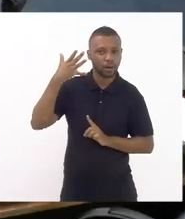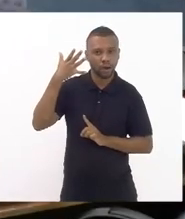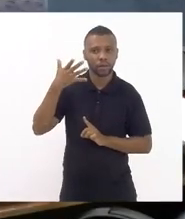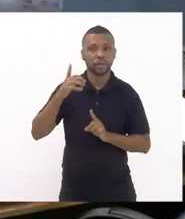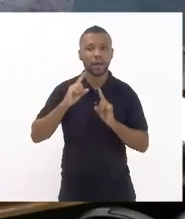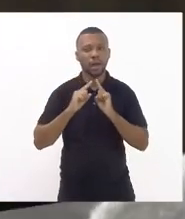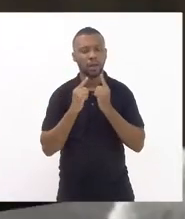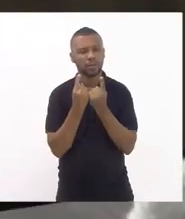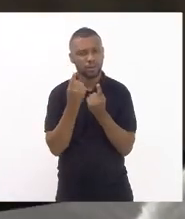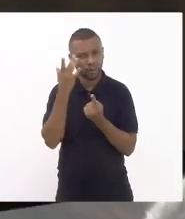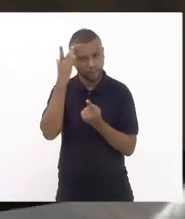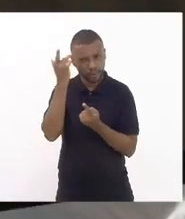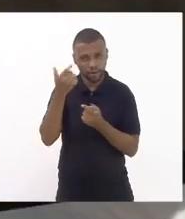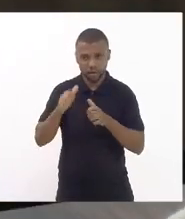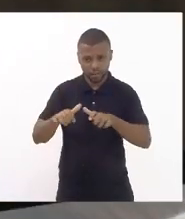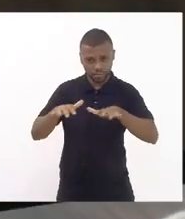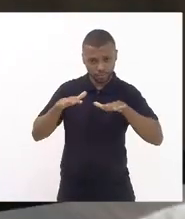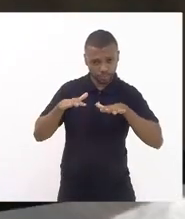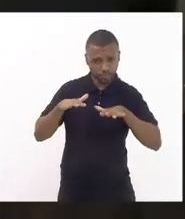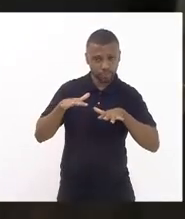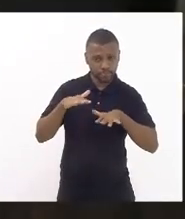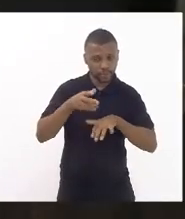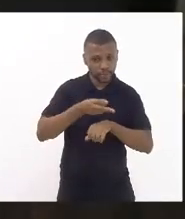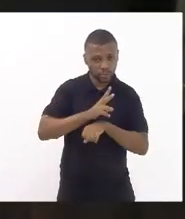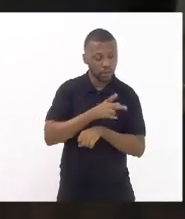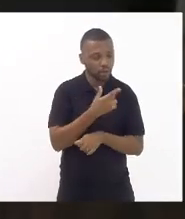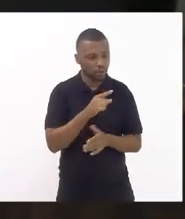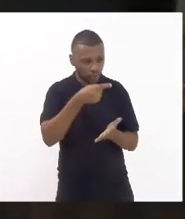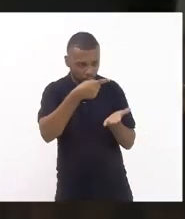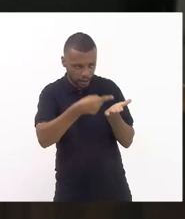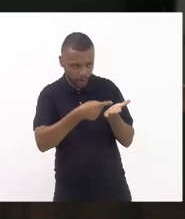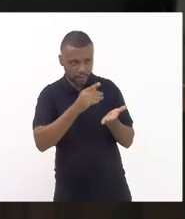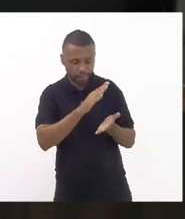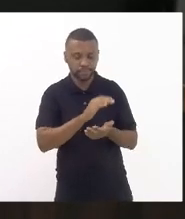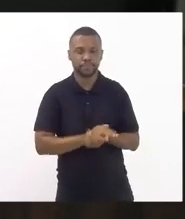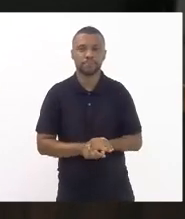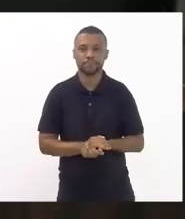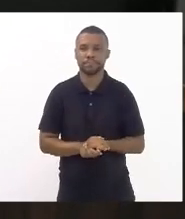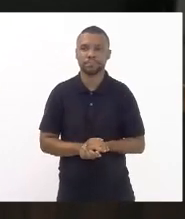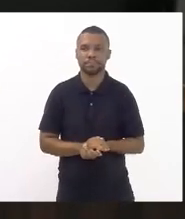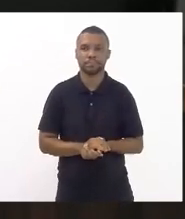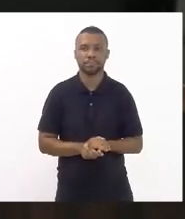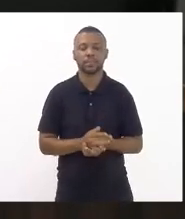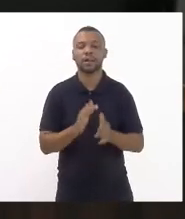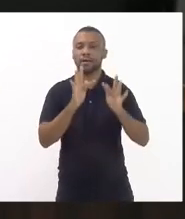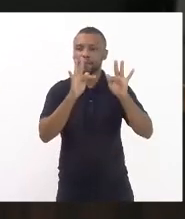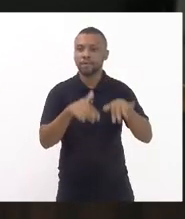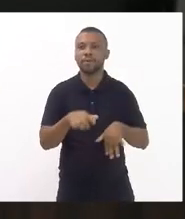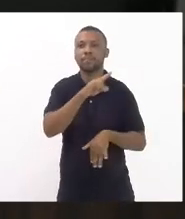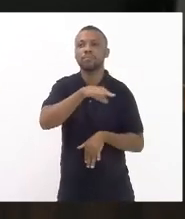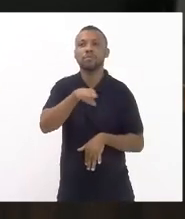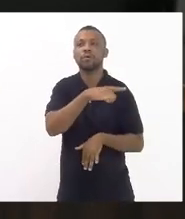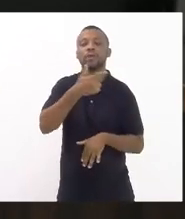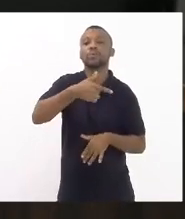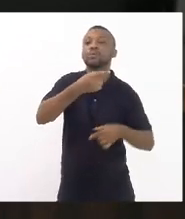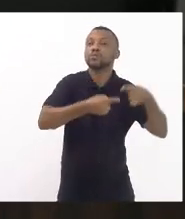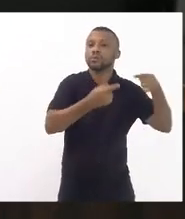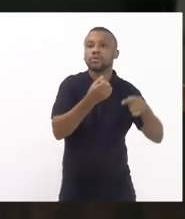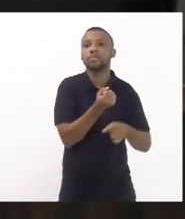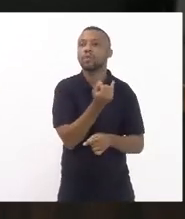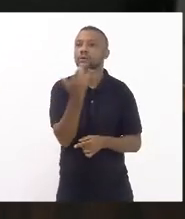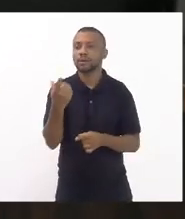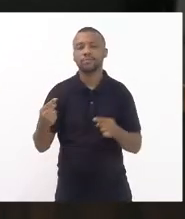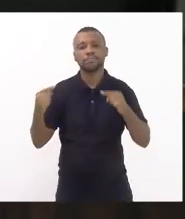reunião de amanhã será aqui no plenário, às 14 horas? Vamos marcar já. O senhor vai marcar? Ok. Havendo... Está encerrada a segunda sessão extraordinária. Havendo número legal